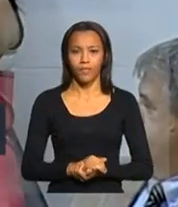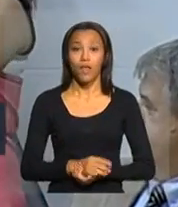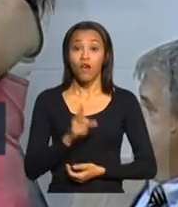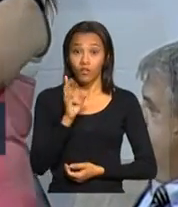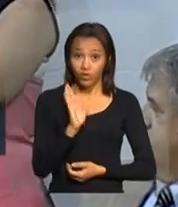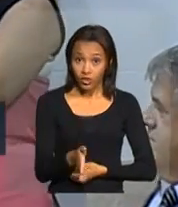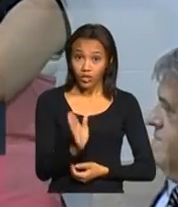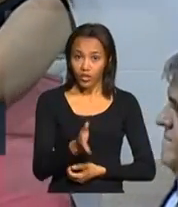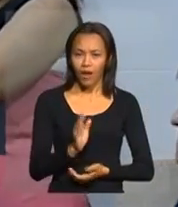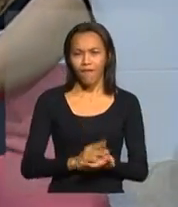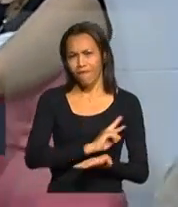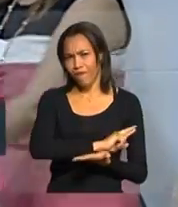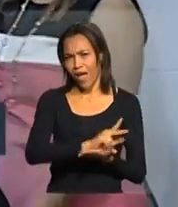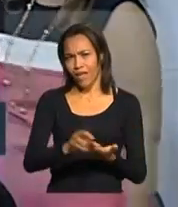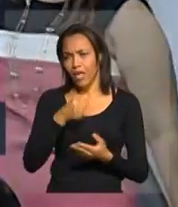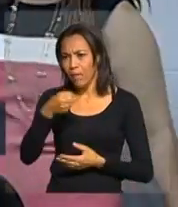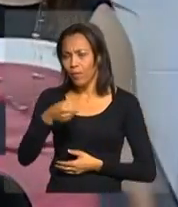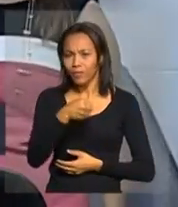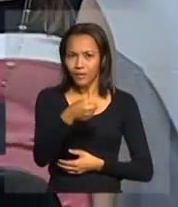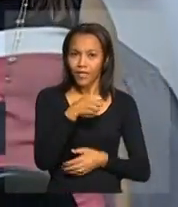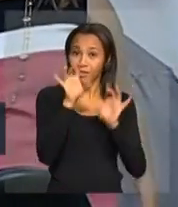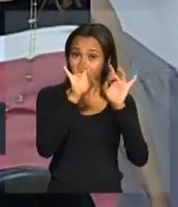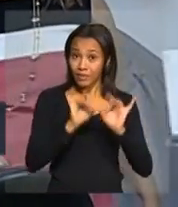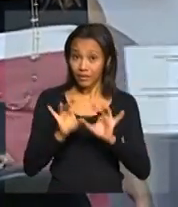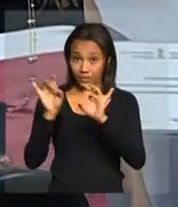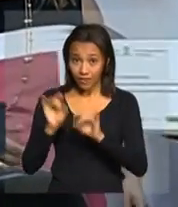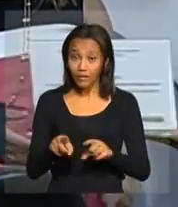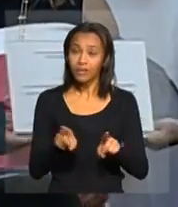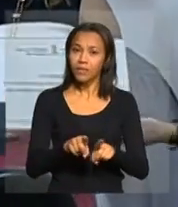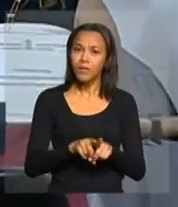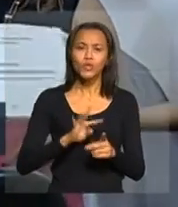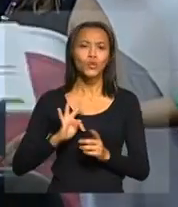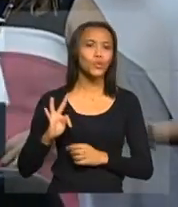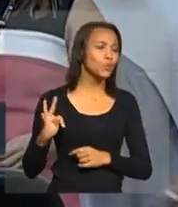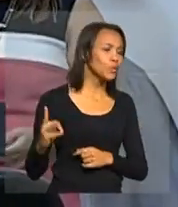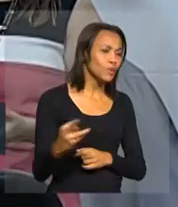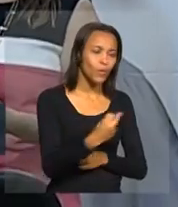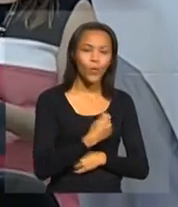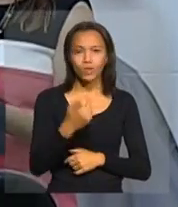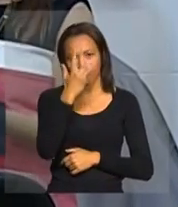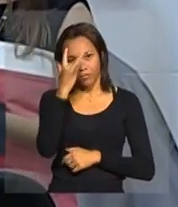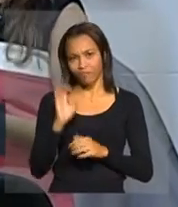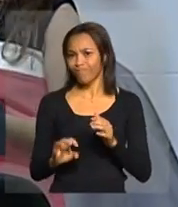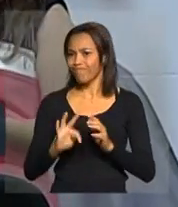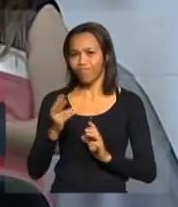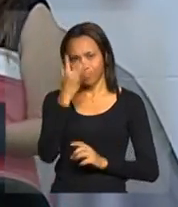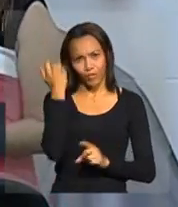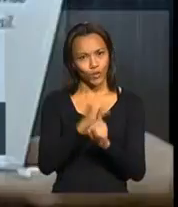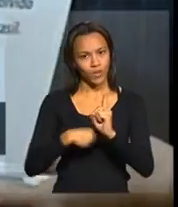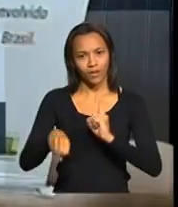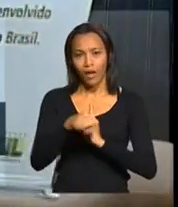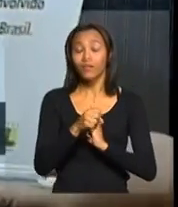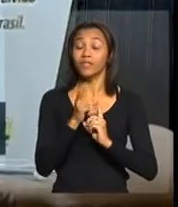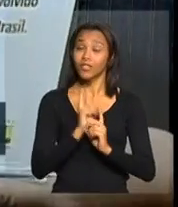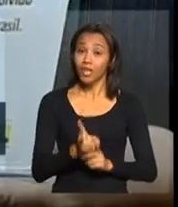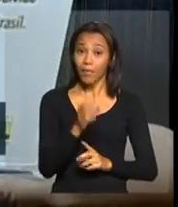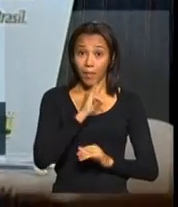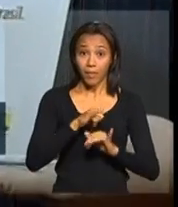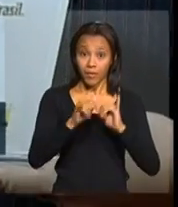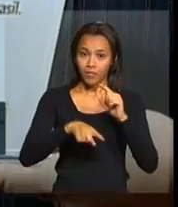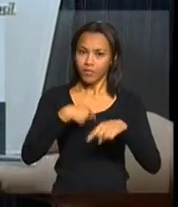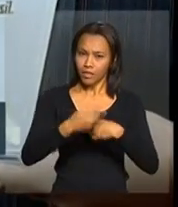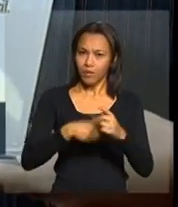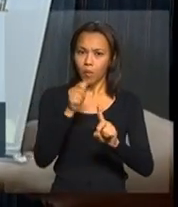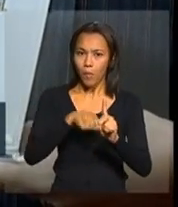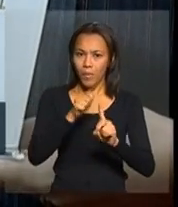Foram realizadas várias reportagens especiais envolvendo todos os segmentos da sociedade. As reportagens foram ao ar durante